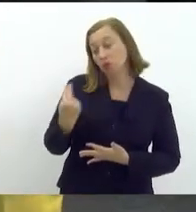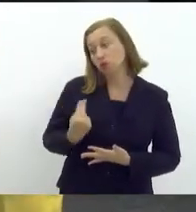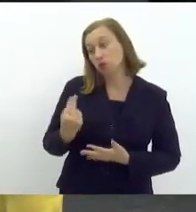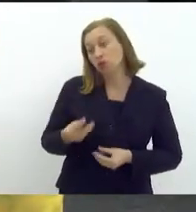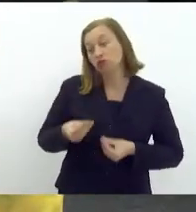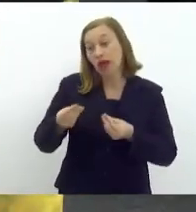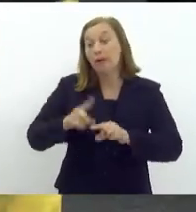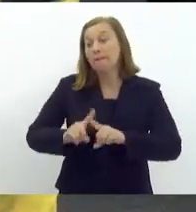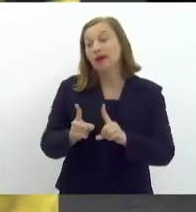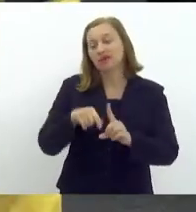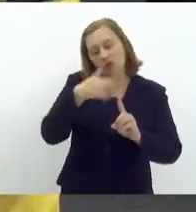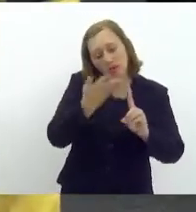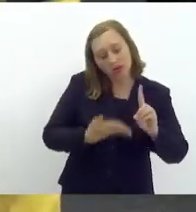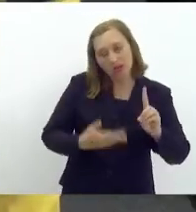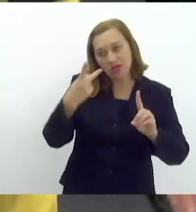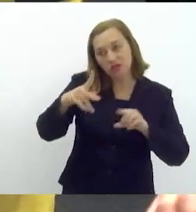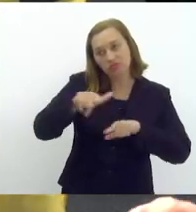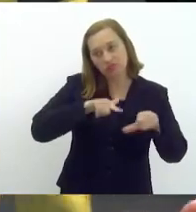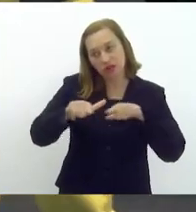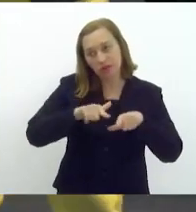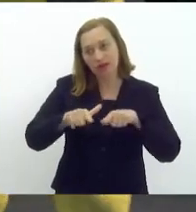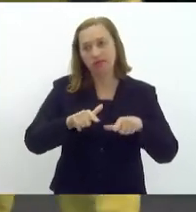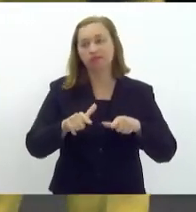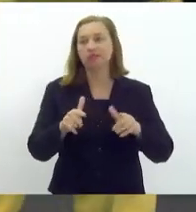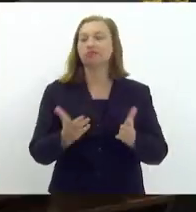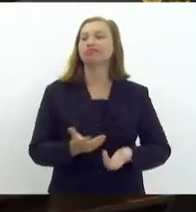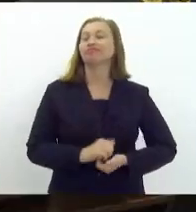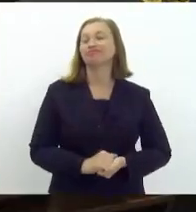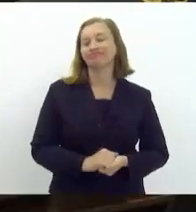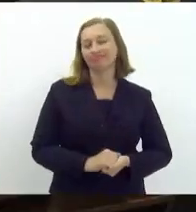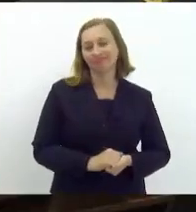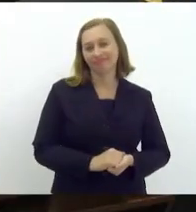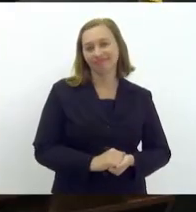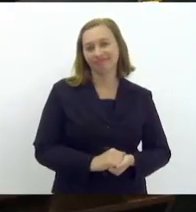deixa que a homenagem ao trabalho de vossa excelência